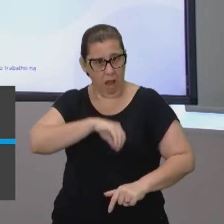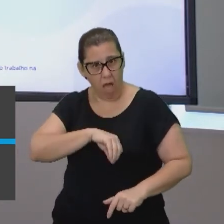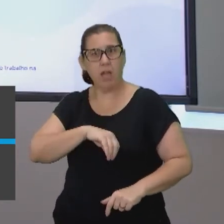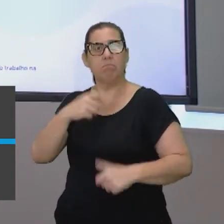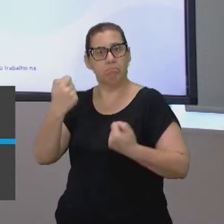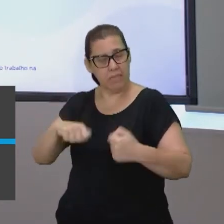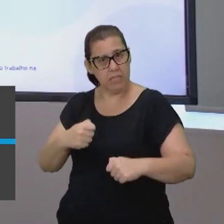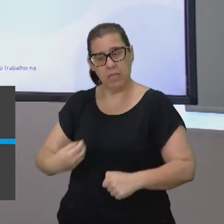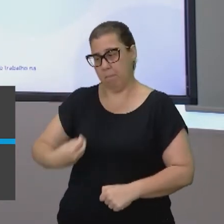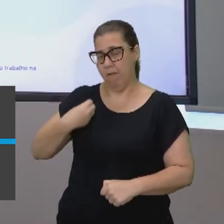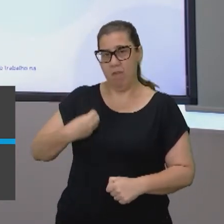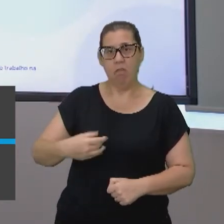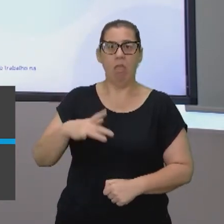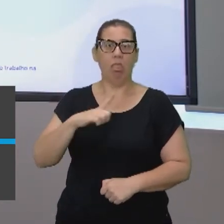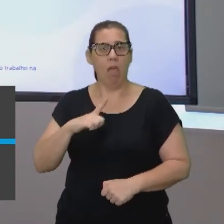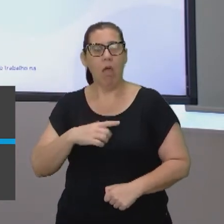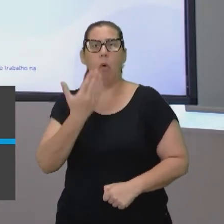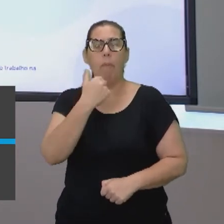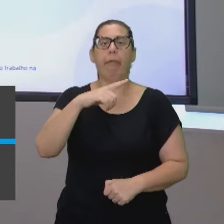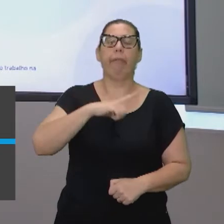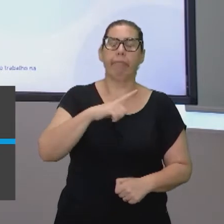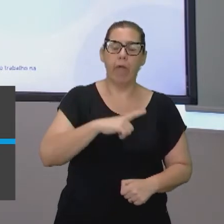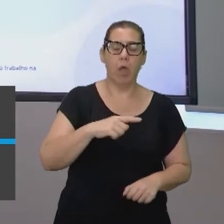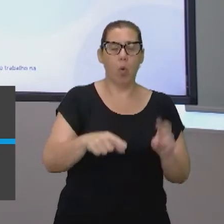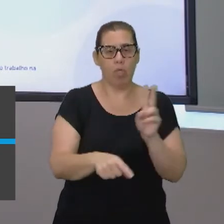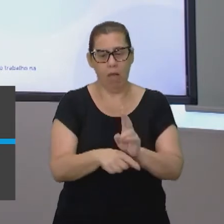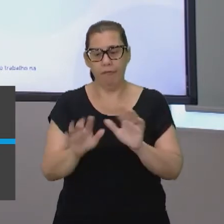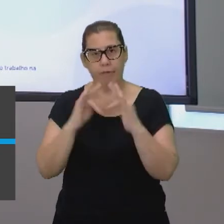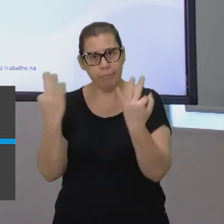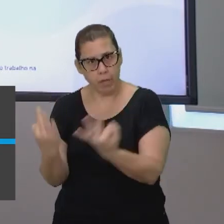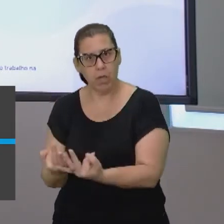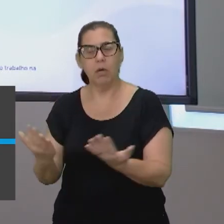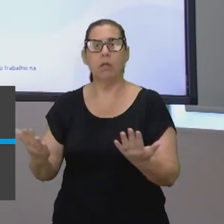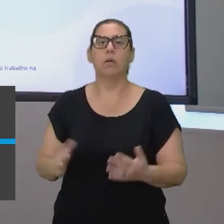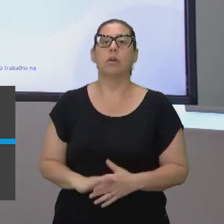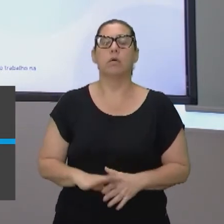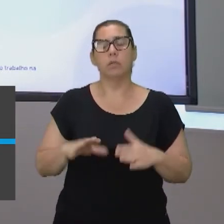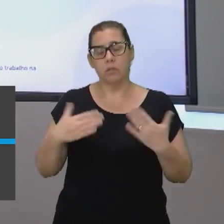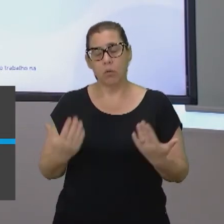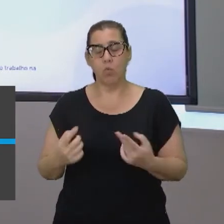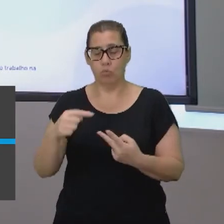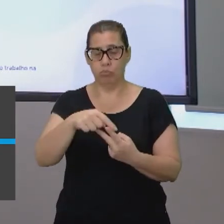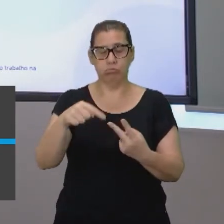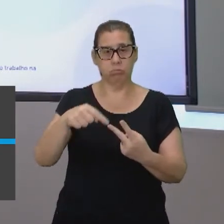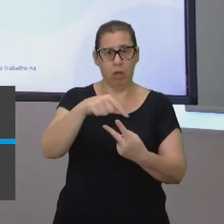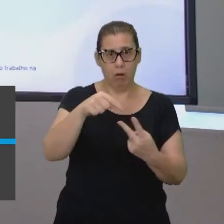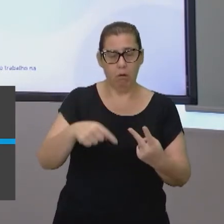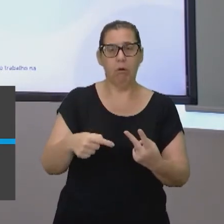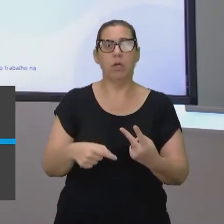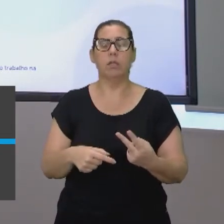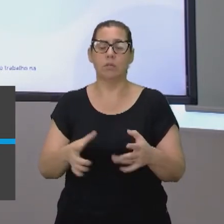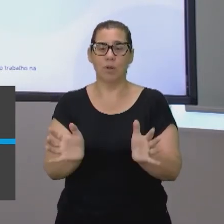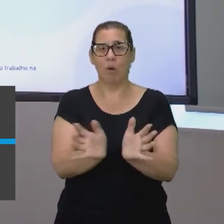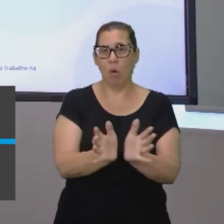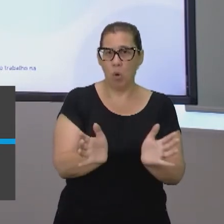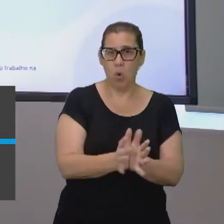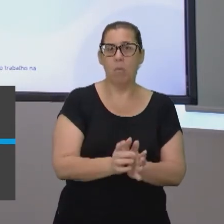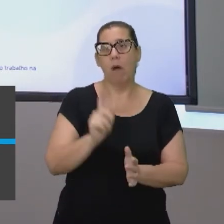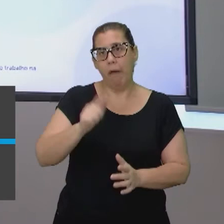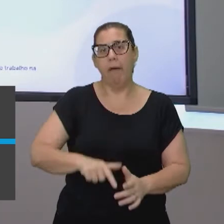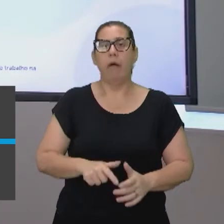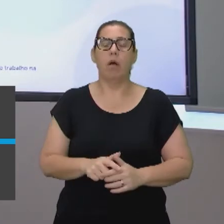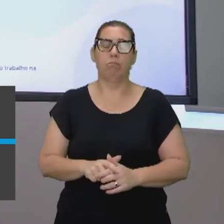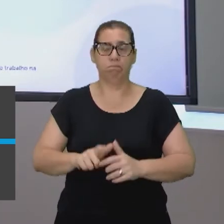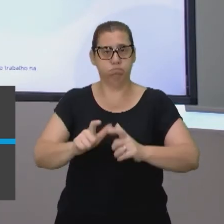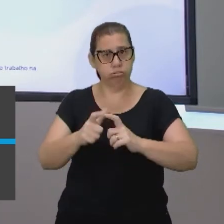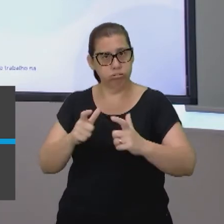certo? Então, para o Ricardo Antunes e o Giovanni Alves, essa classe ela é ampliada,